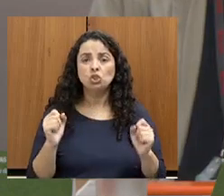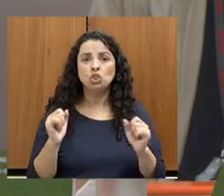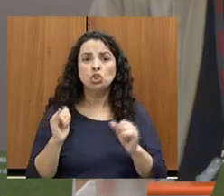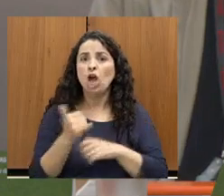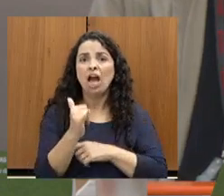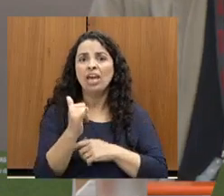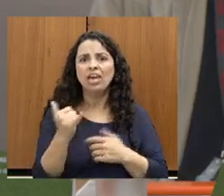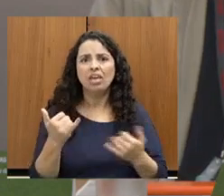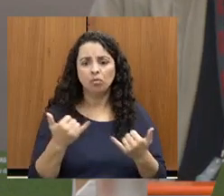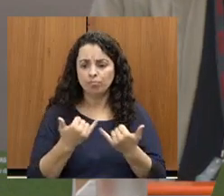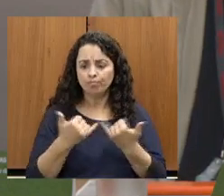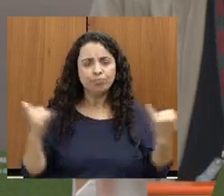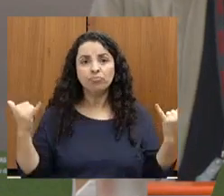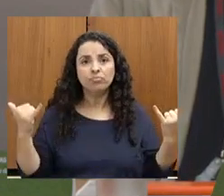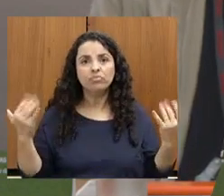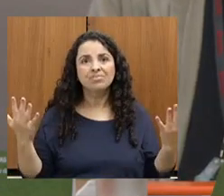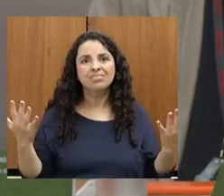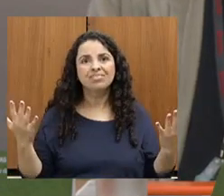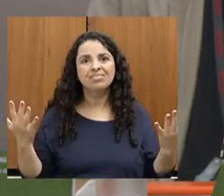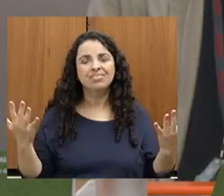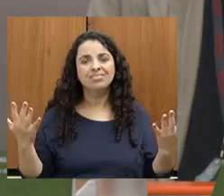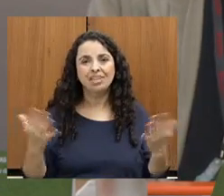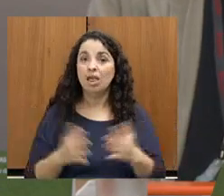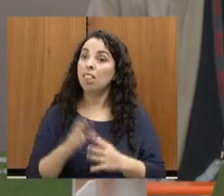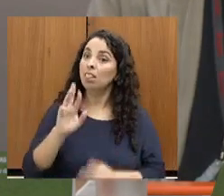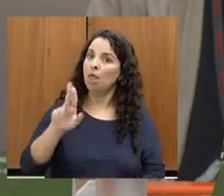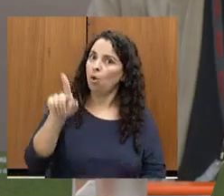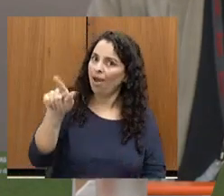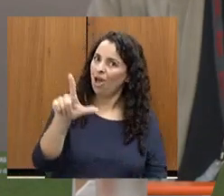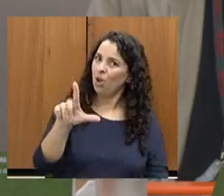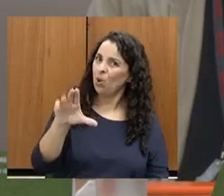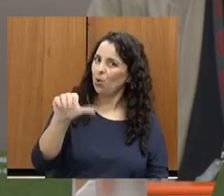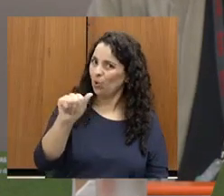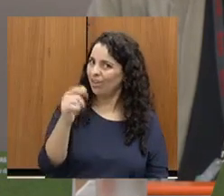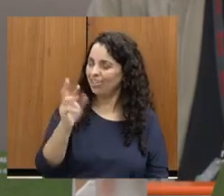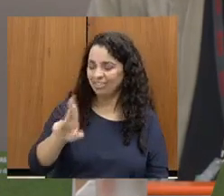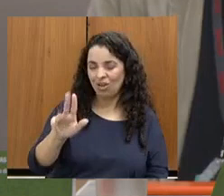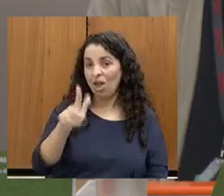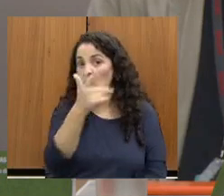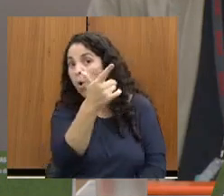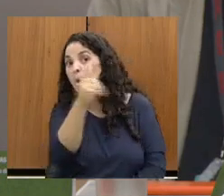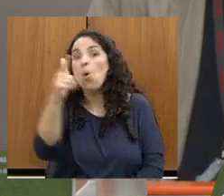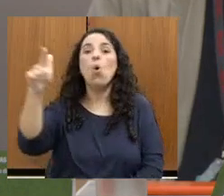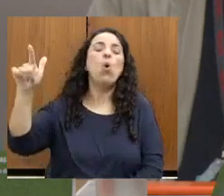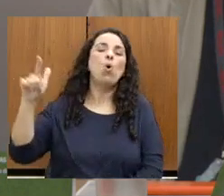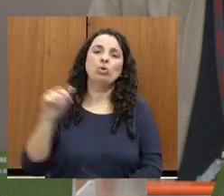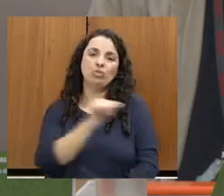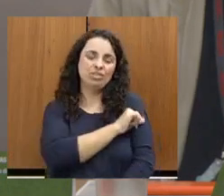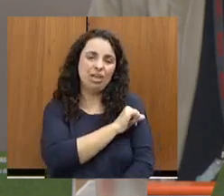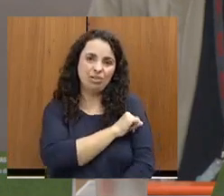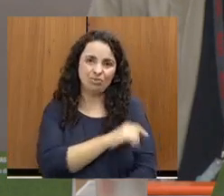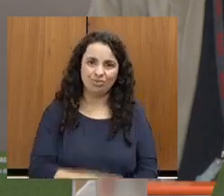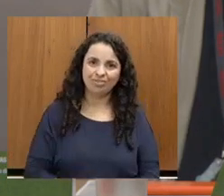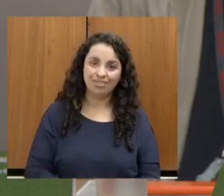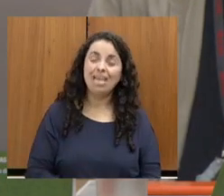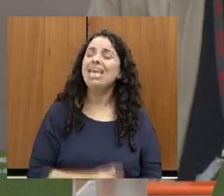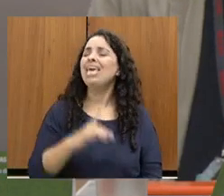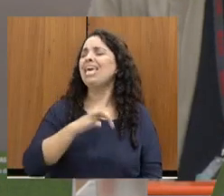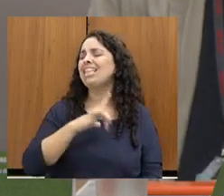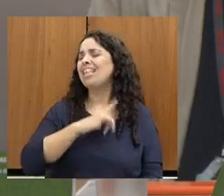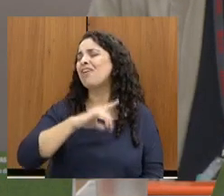justa. Apesar do que, inclusive, vou pontuar aqui, eu já tenho relato de diversas mães da escola